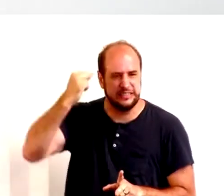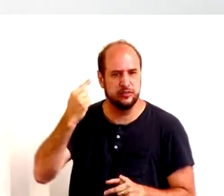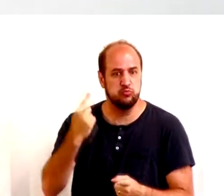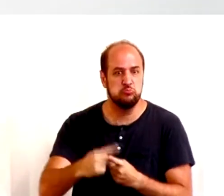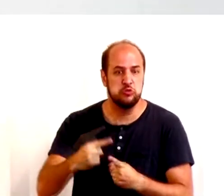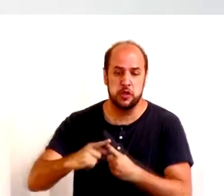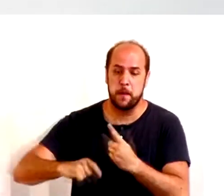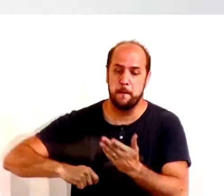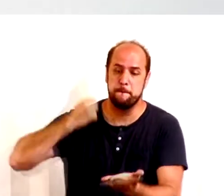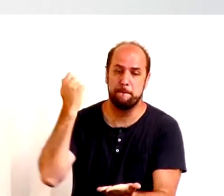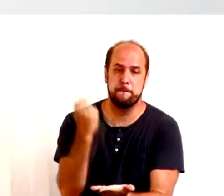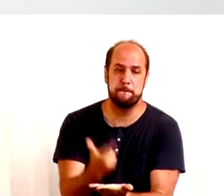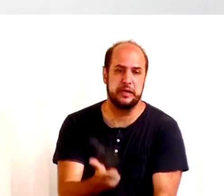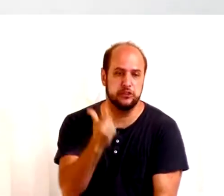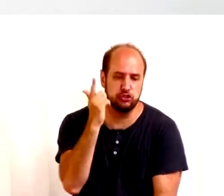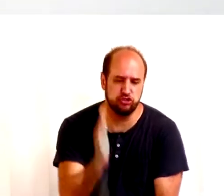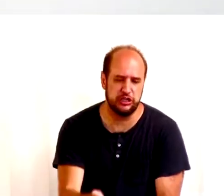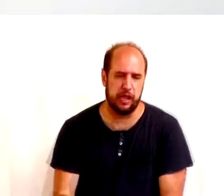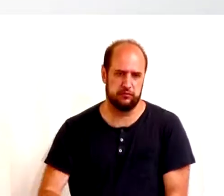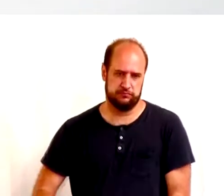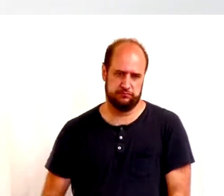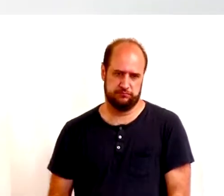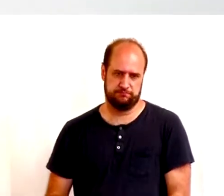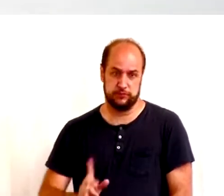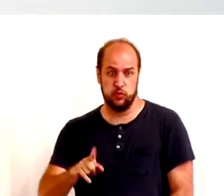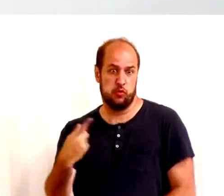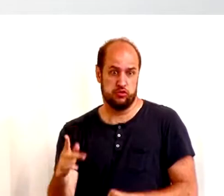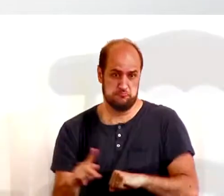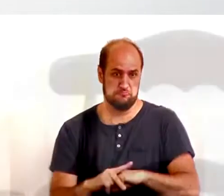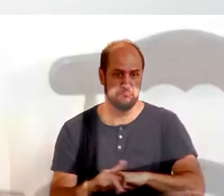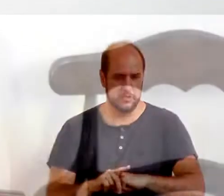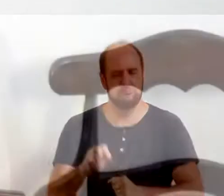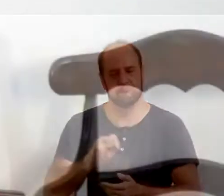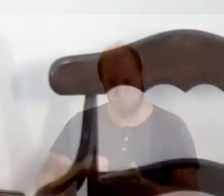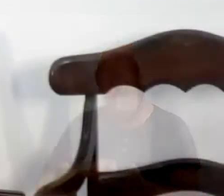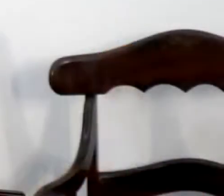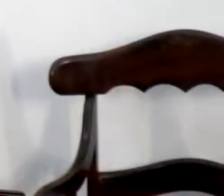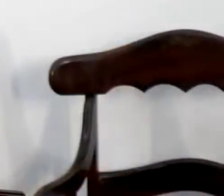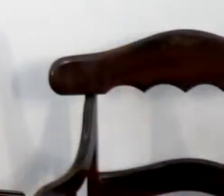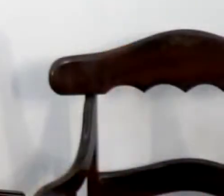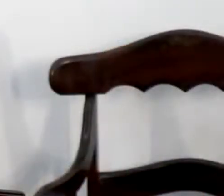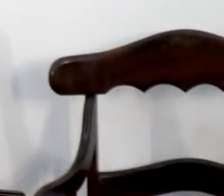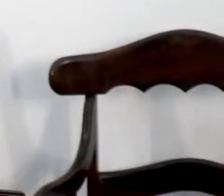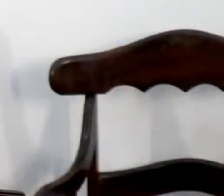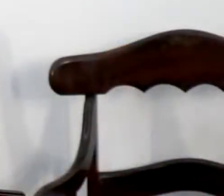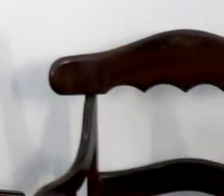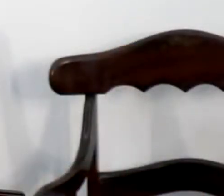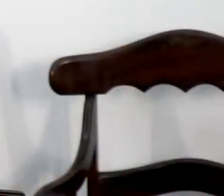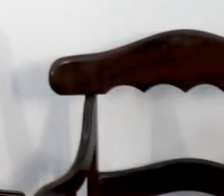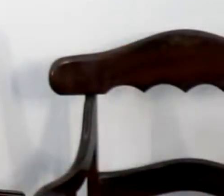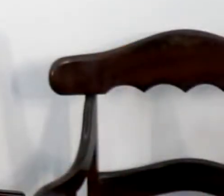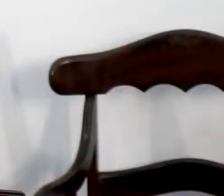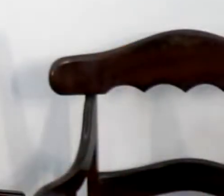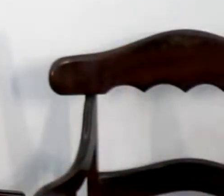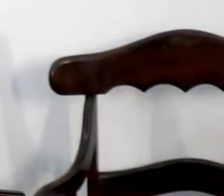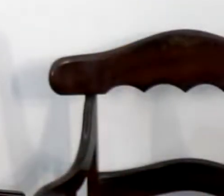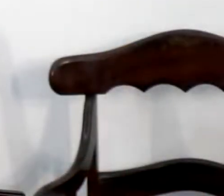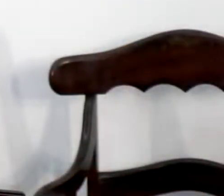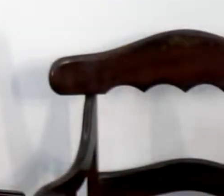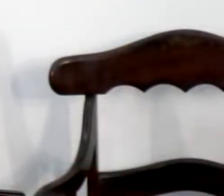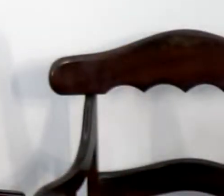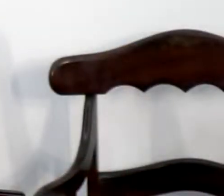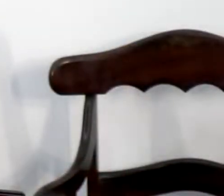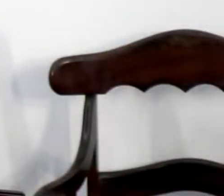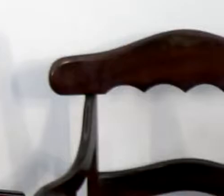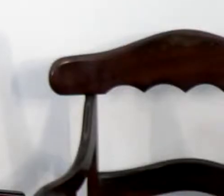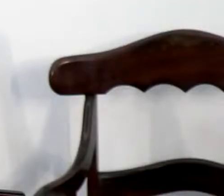foi comprada. Pedro diz novamente, numa outra passagem, por alto preço, não é por qualquer